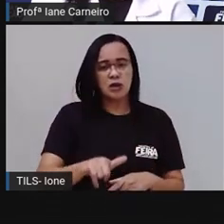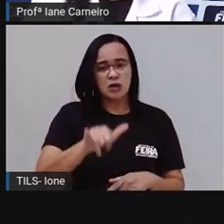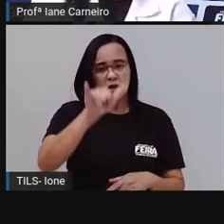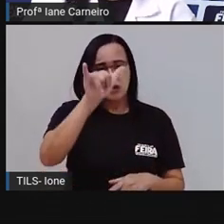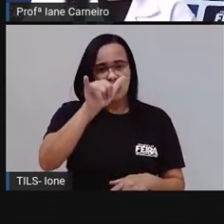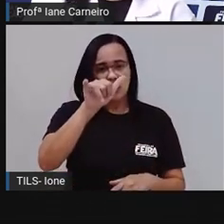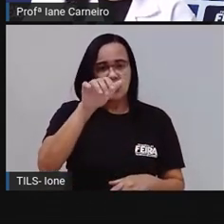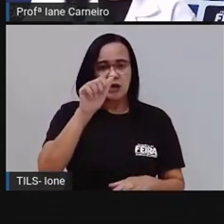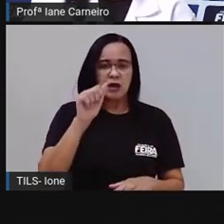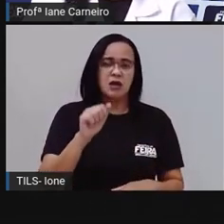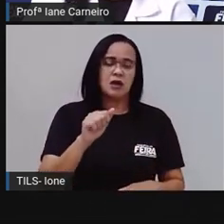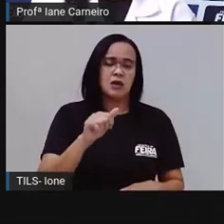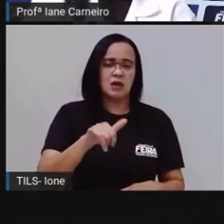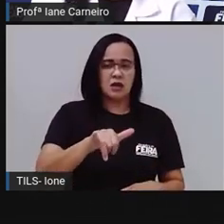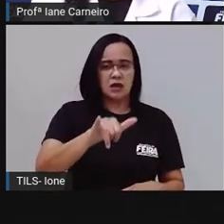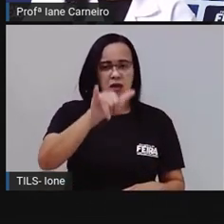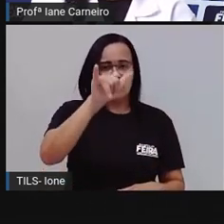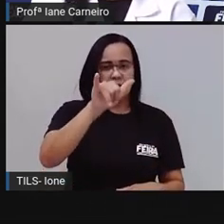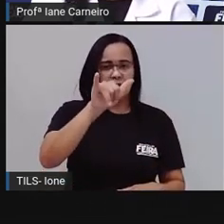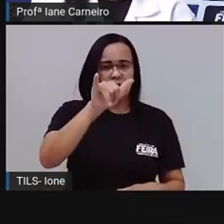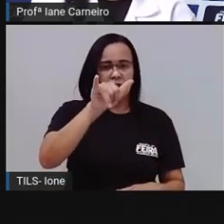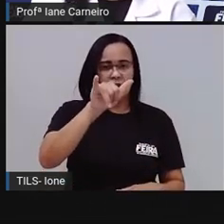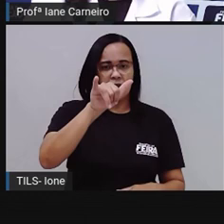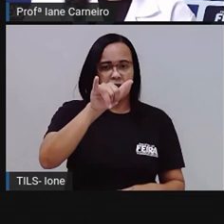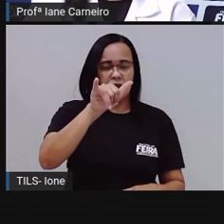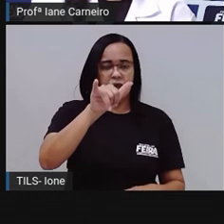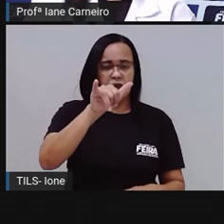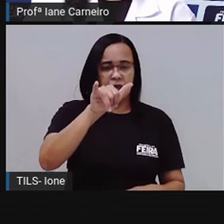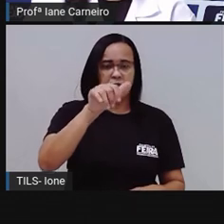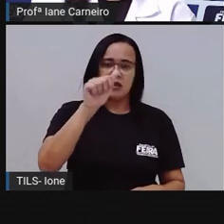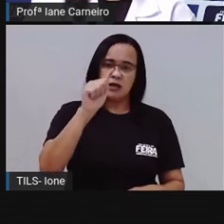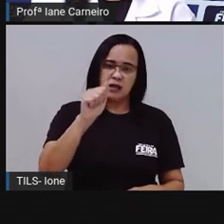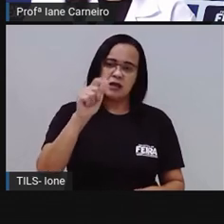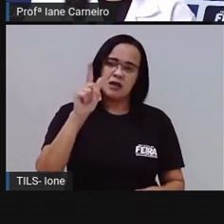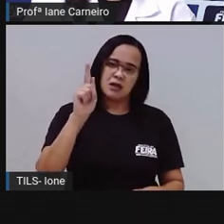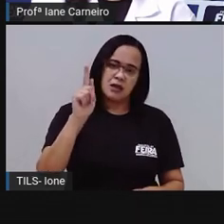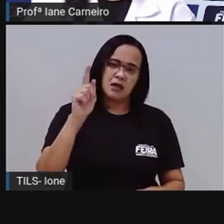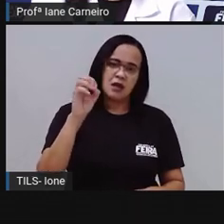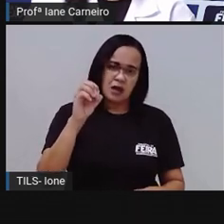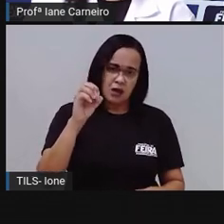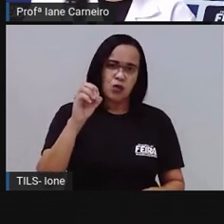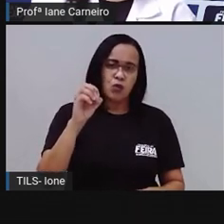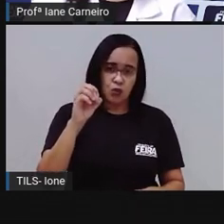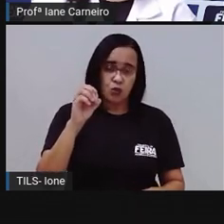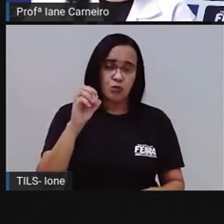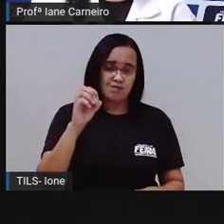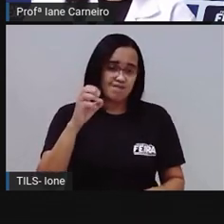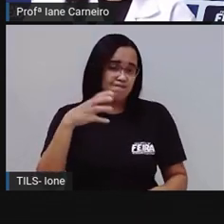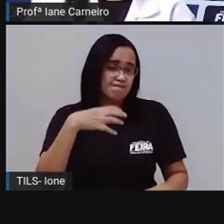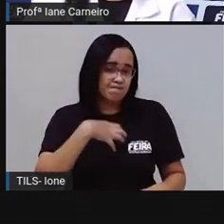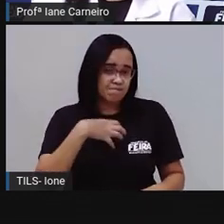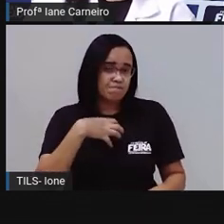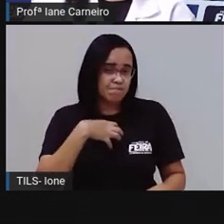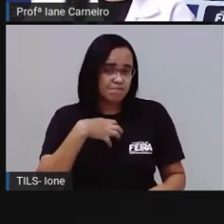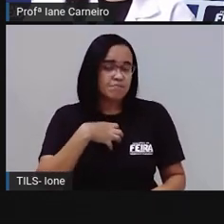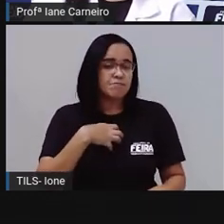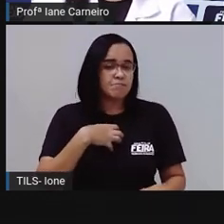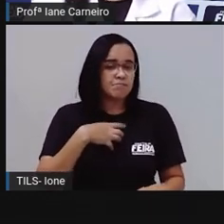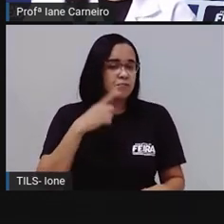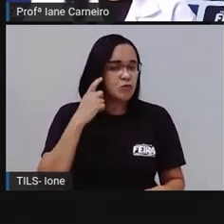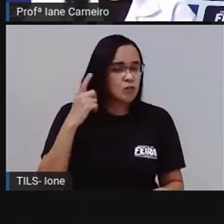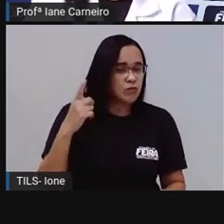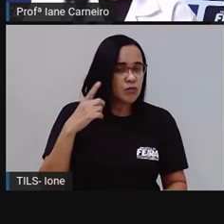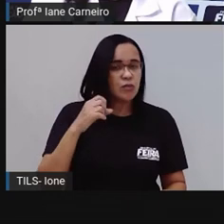som de que letra? Da letra I, ó, I, ago, né? Então,